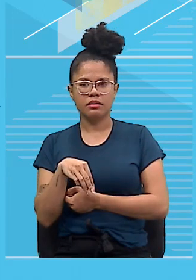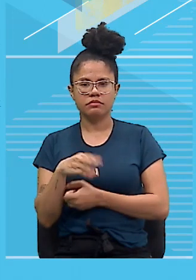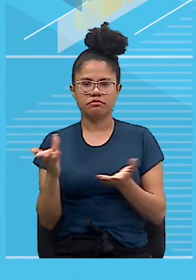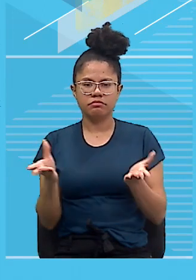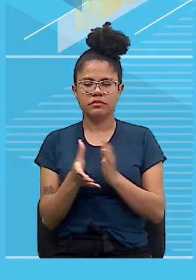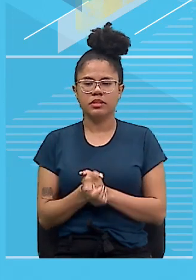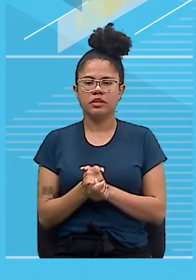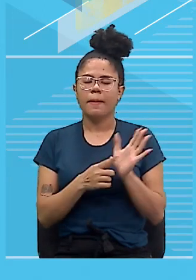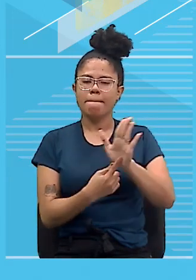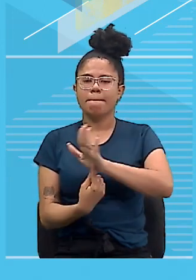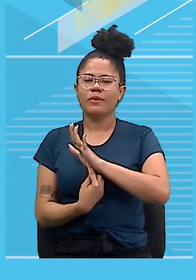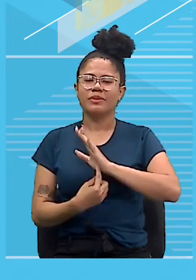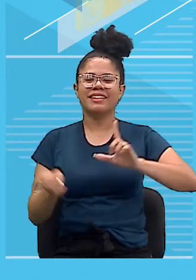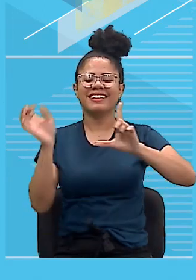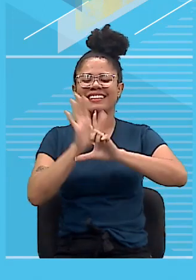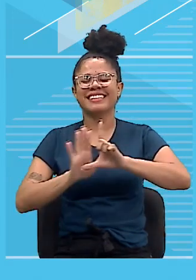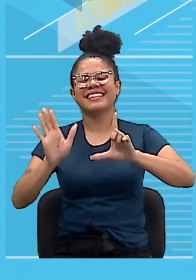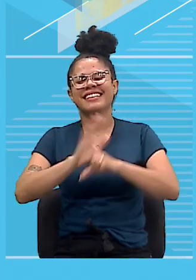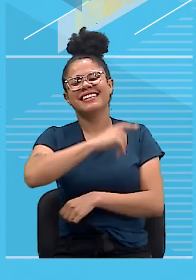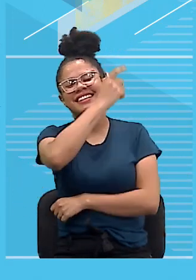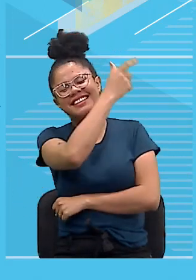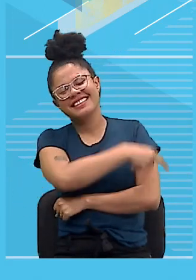Daniel traga a imagem aqui no gatão